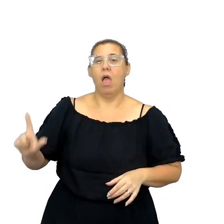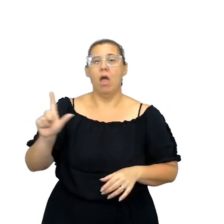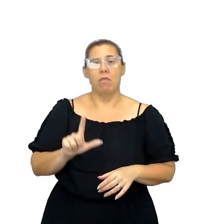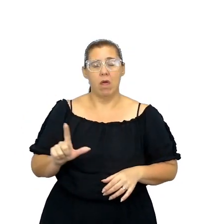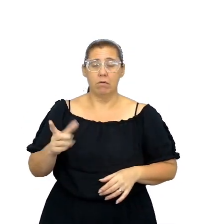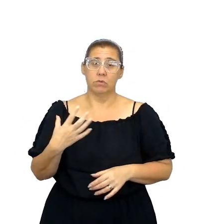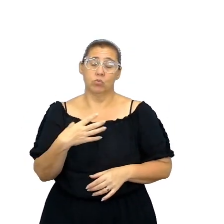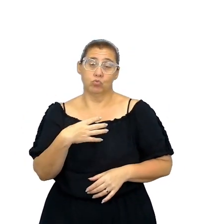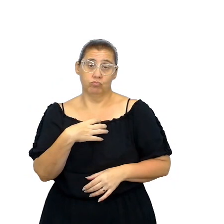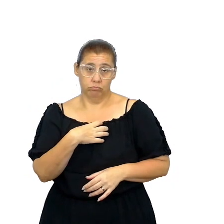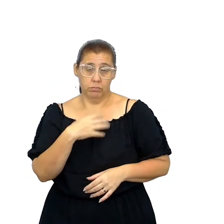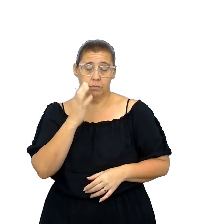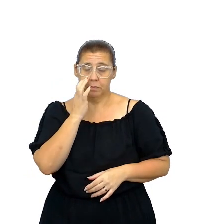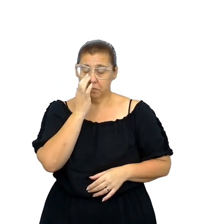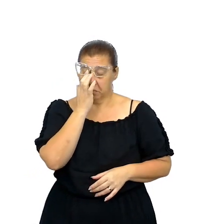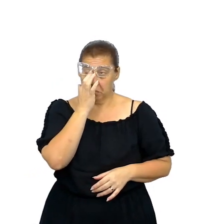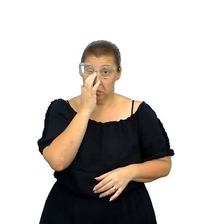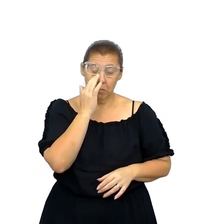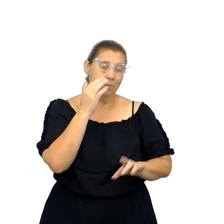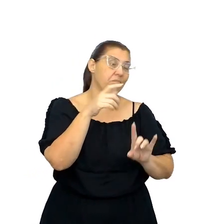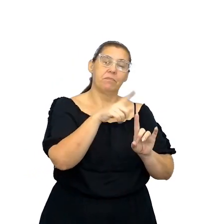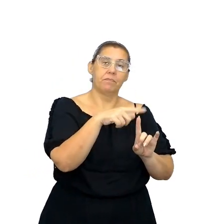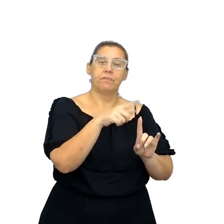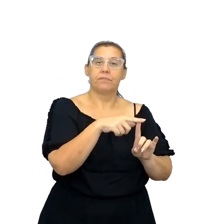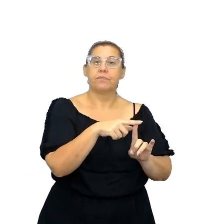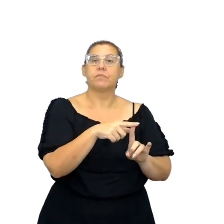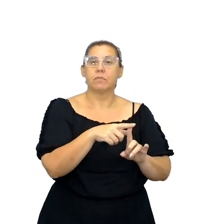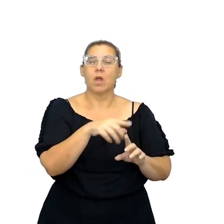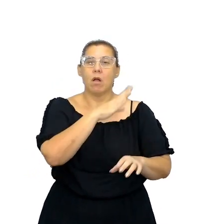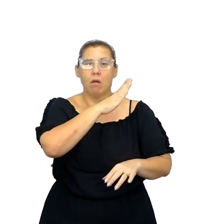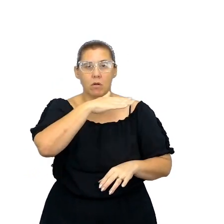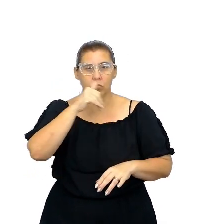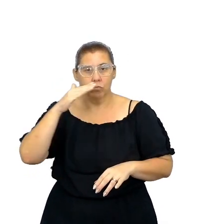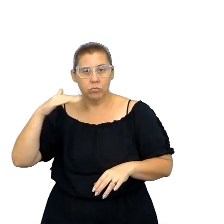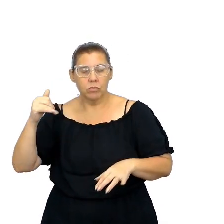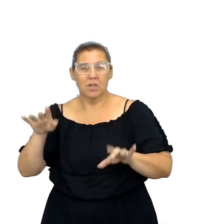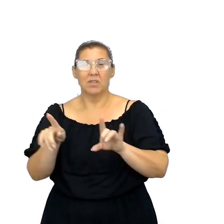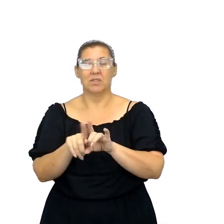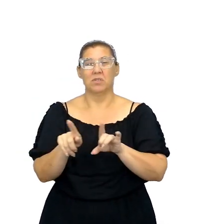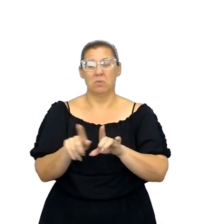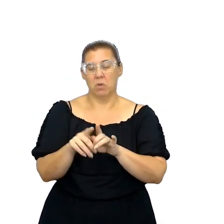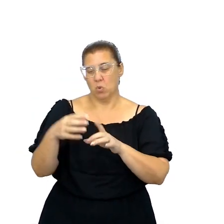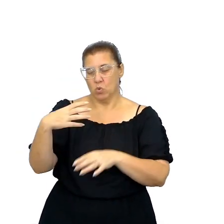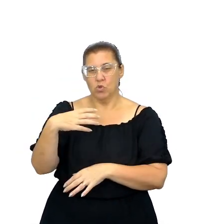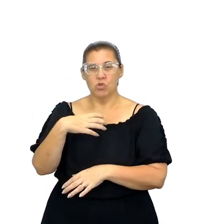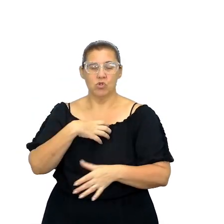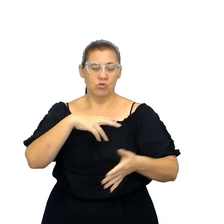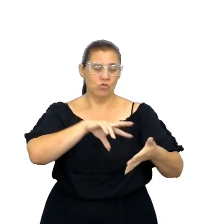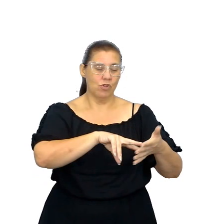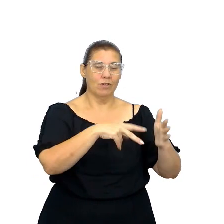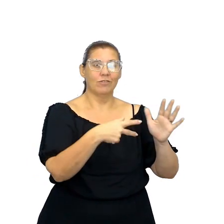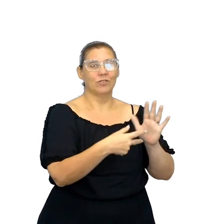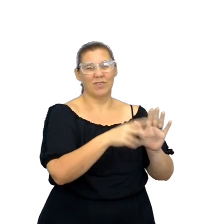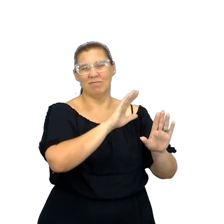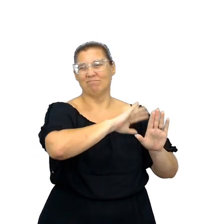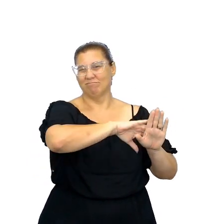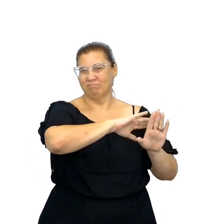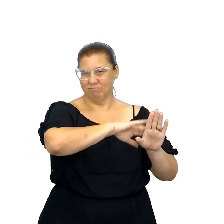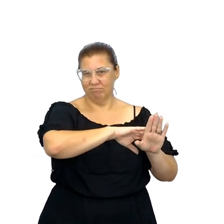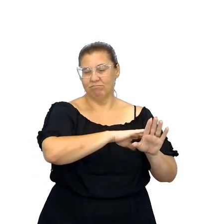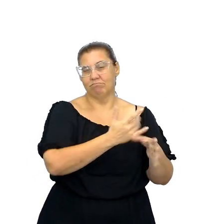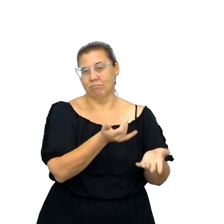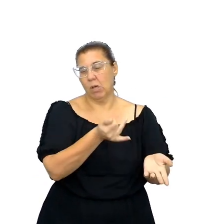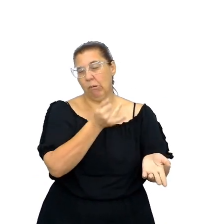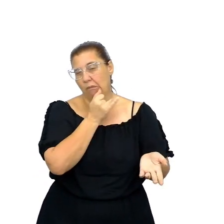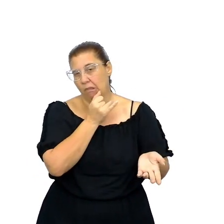estilo, primam pela estética e a construção de sentidos de forma bem subjetiva. Um bom